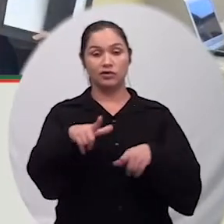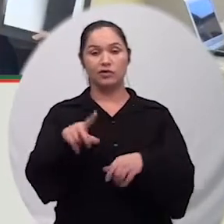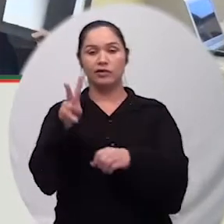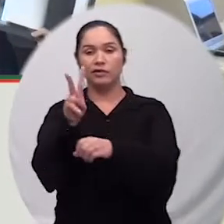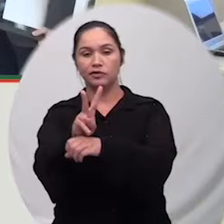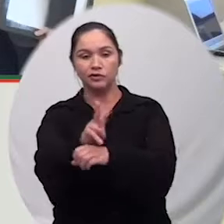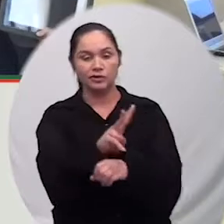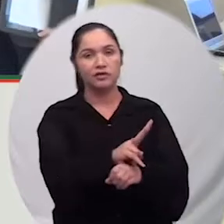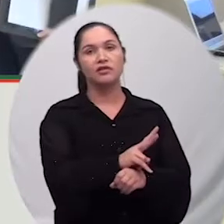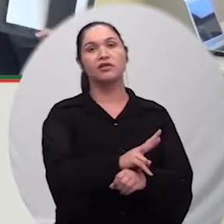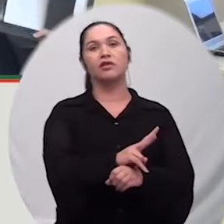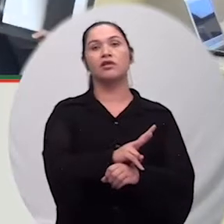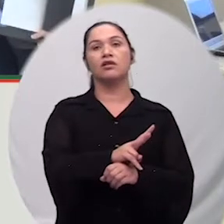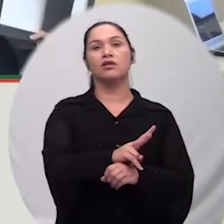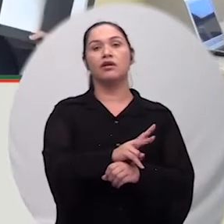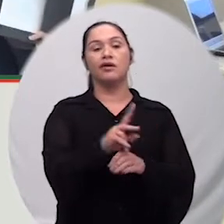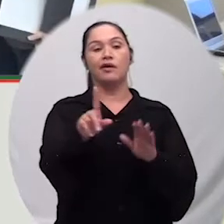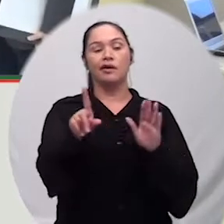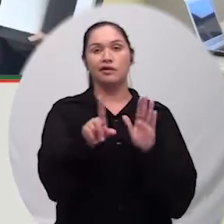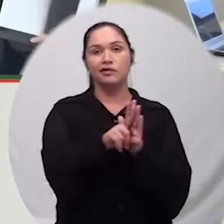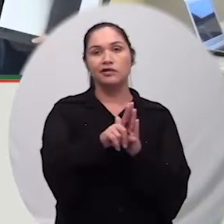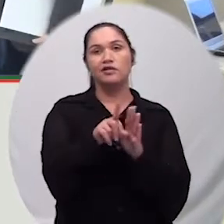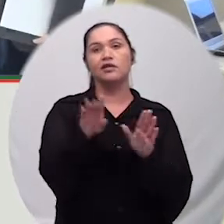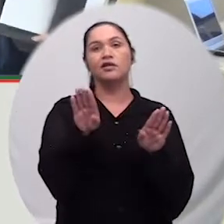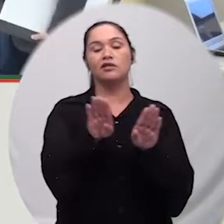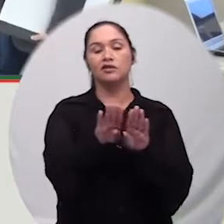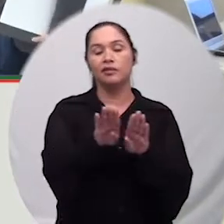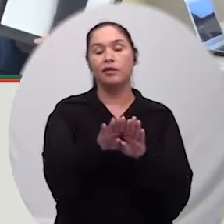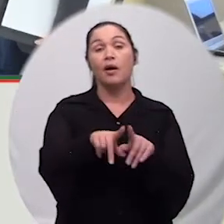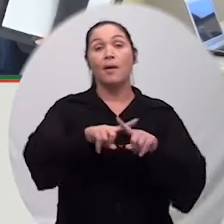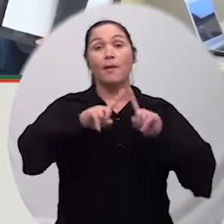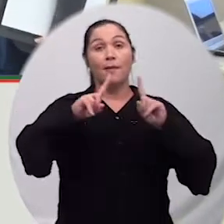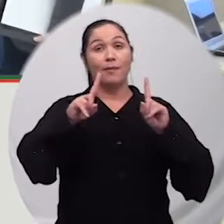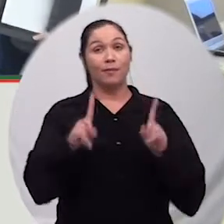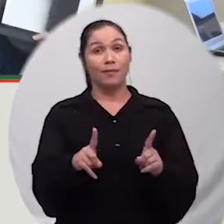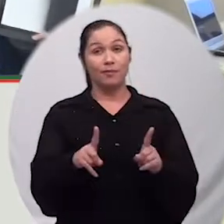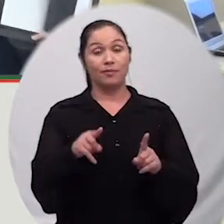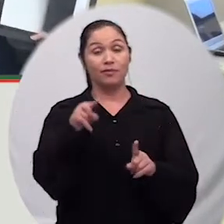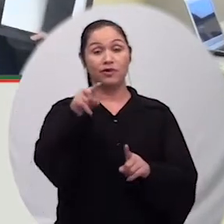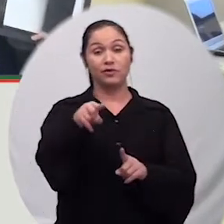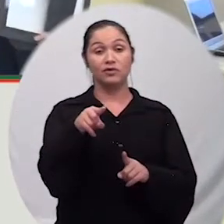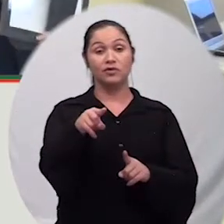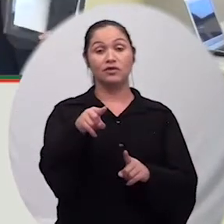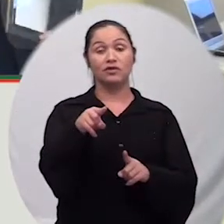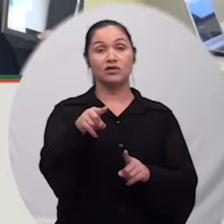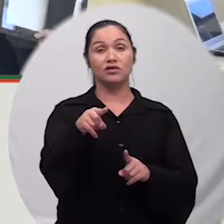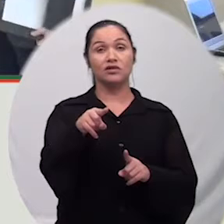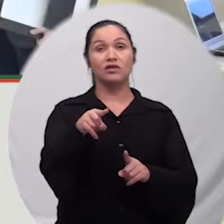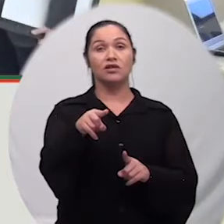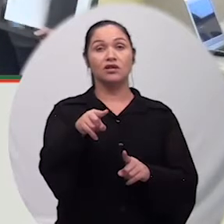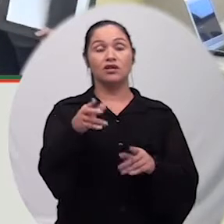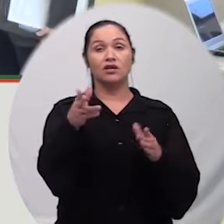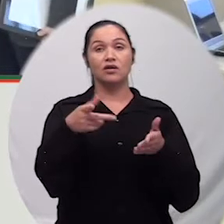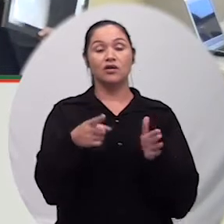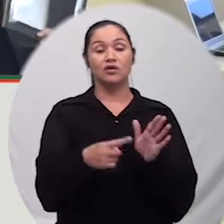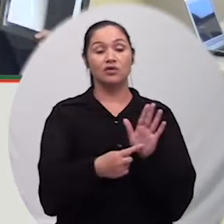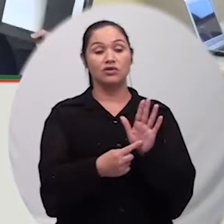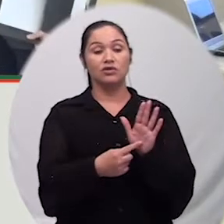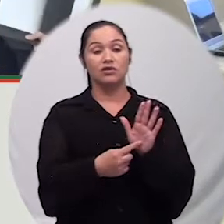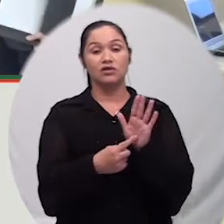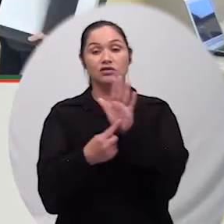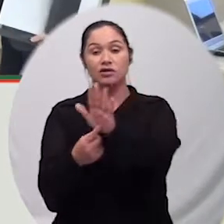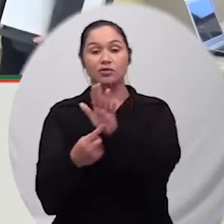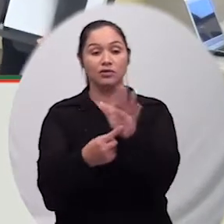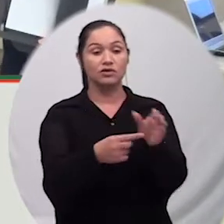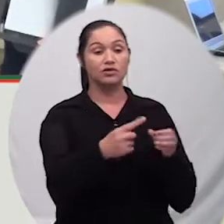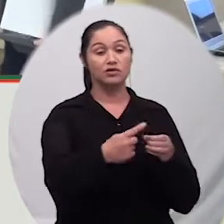nessas horas. Você, com seu trabalho, levando o nome de Criciúma para os lugares longínquos,